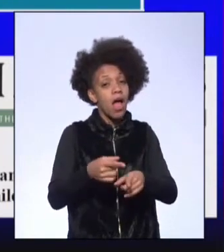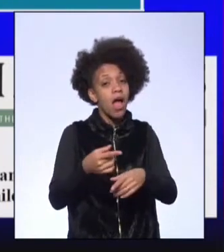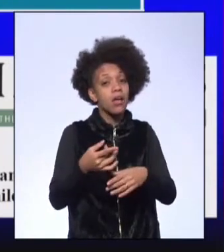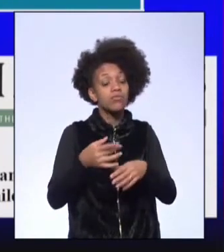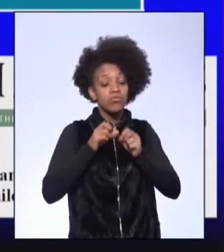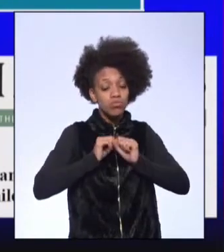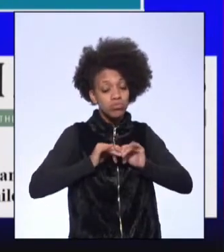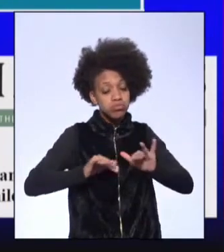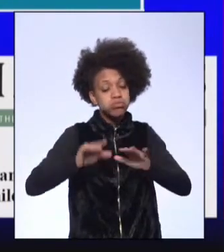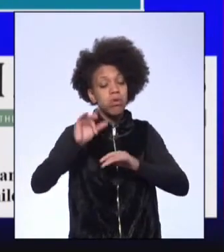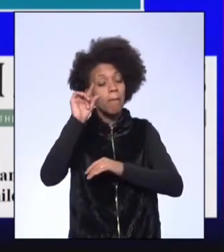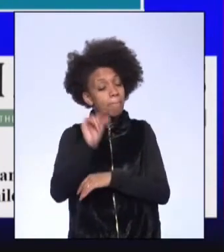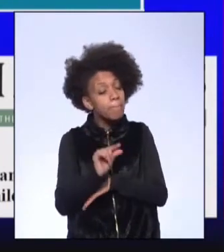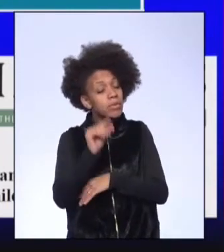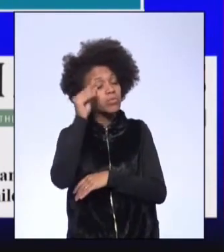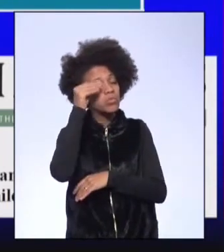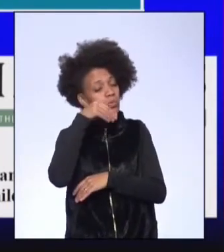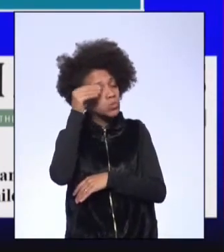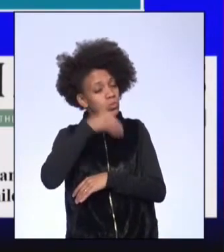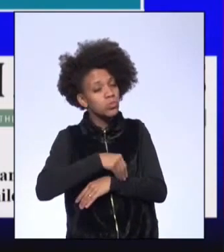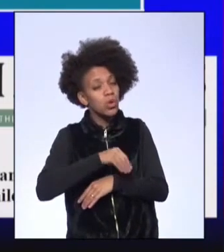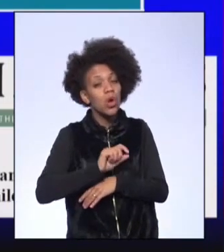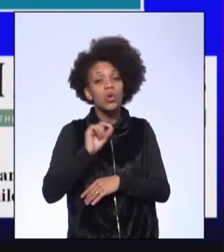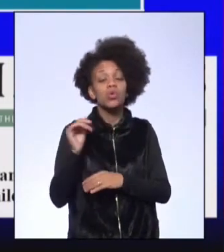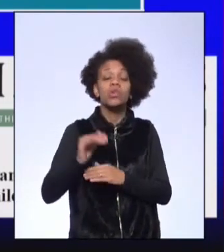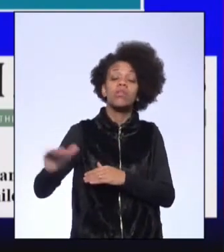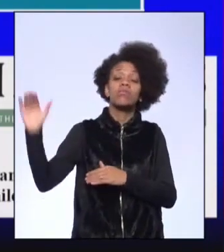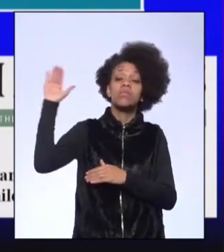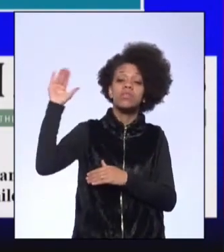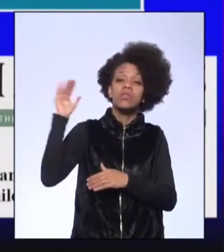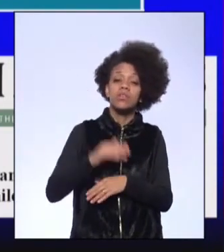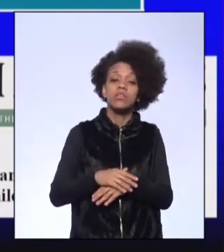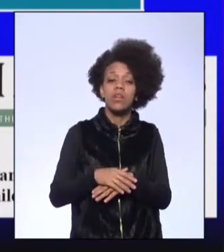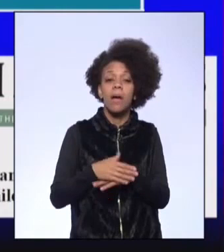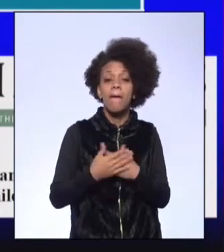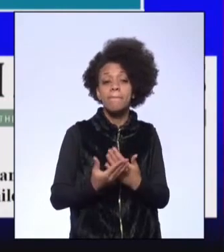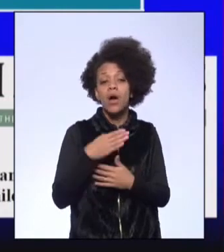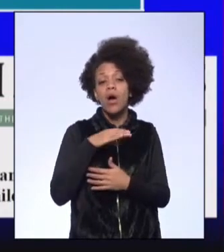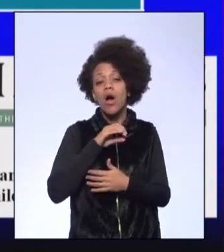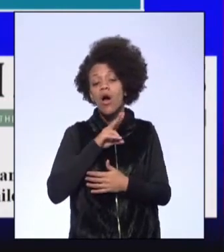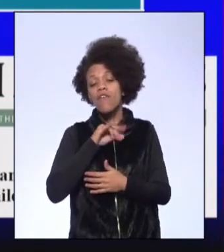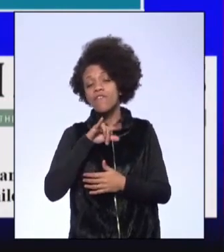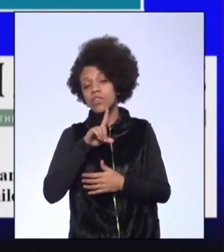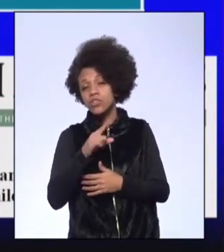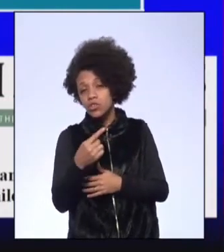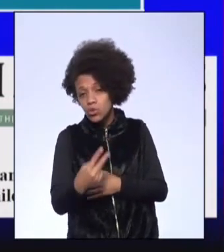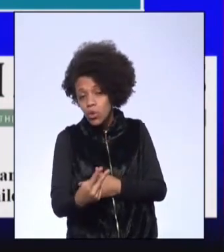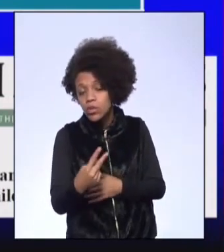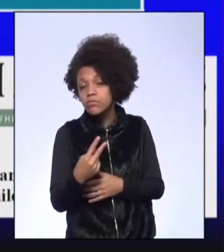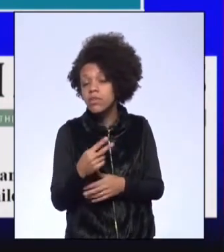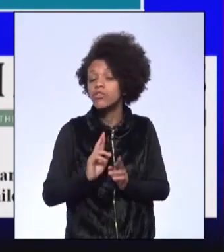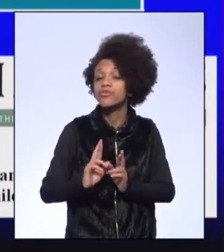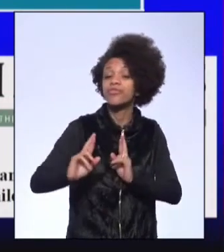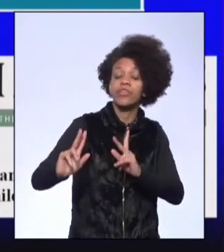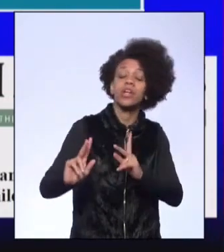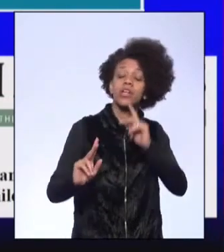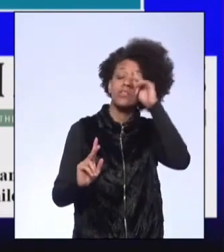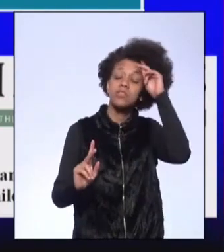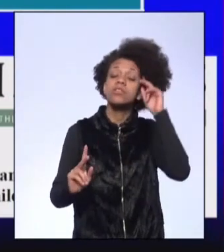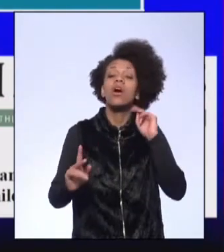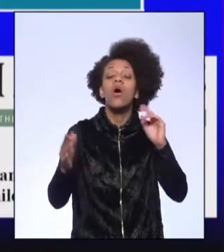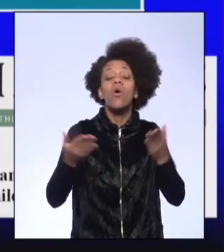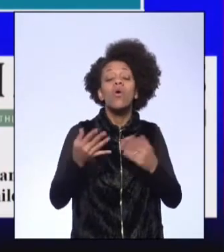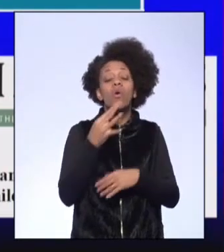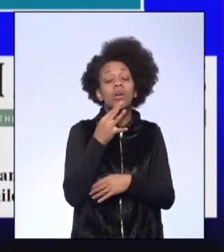com menos relevância do que os adultos. Para o SARS-CoV-2, diferente da influenza, o que conhecemos